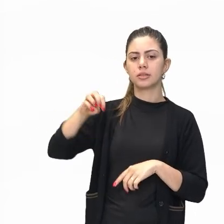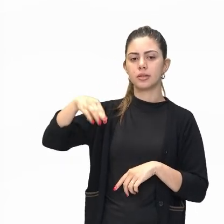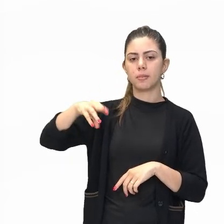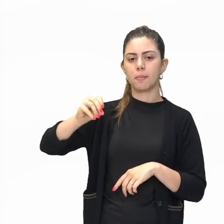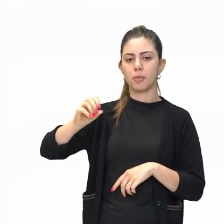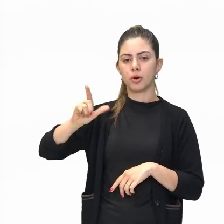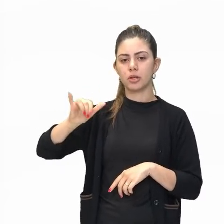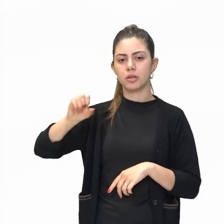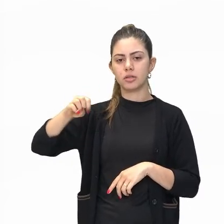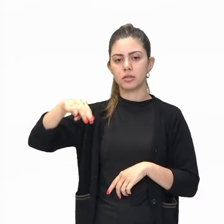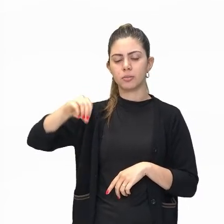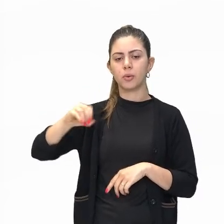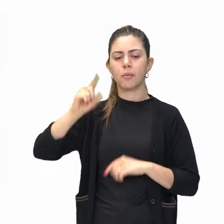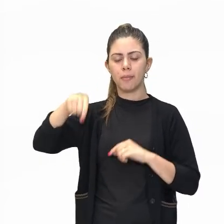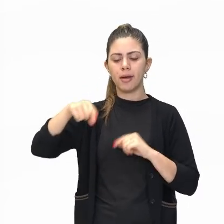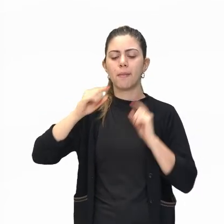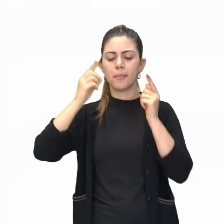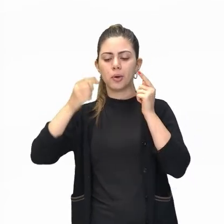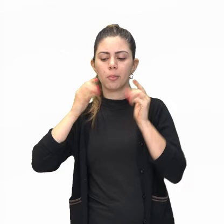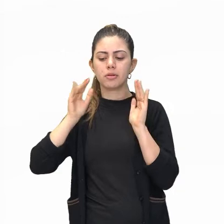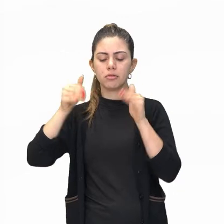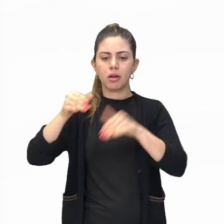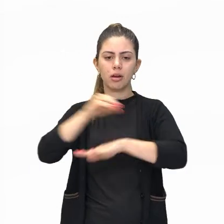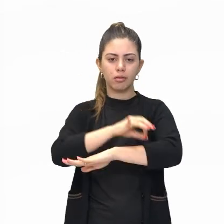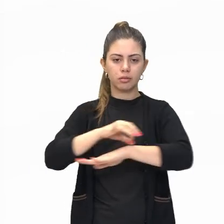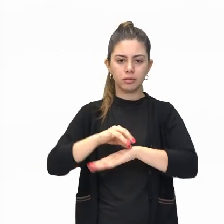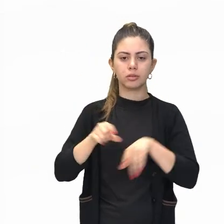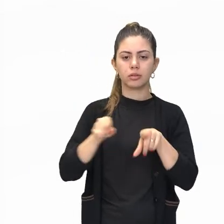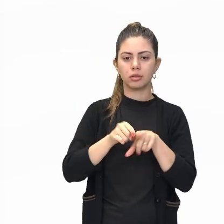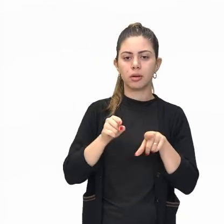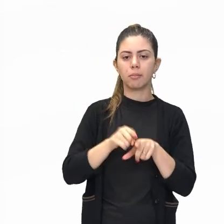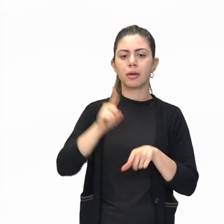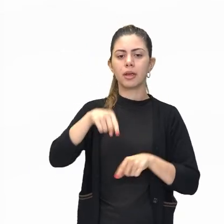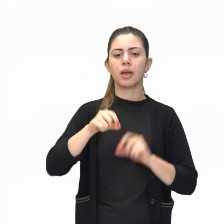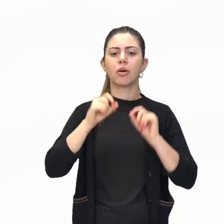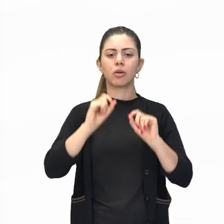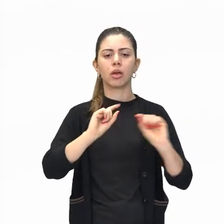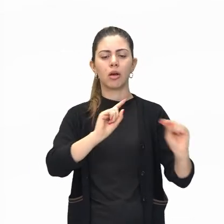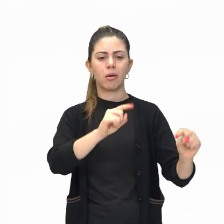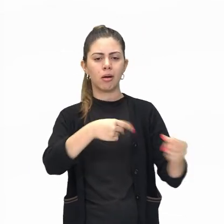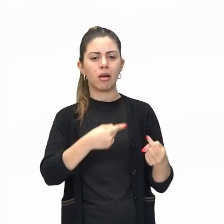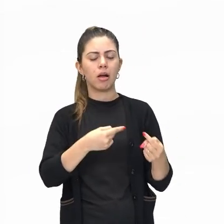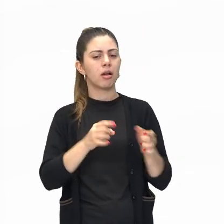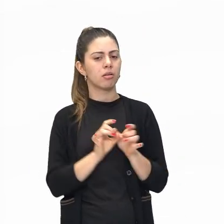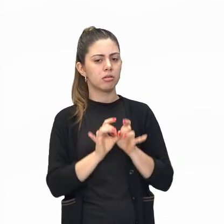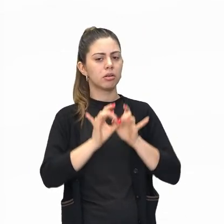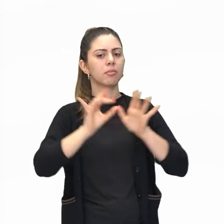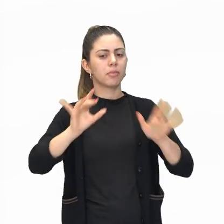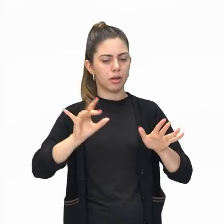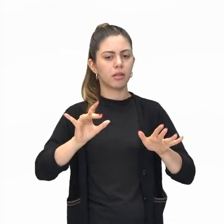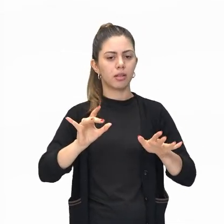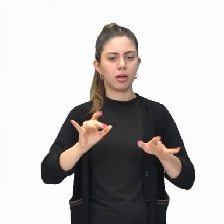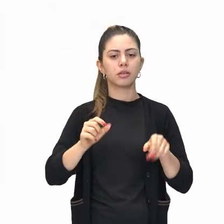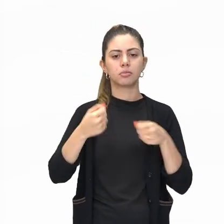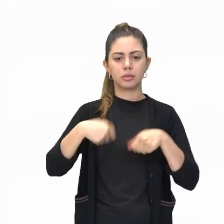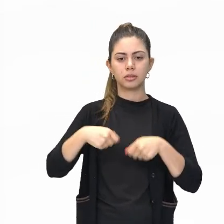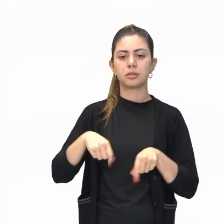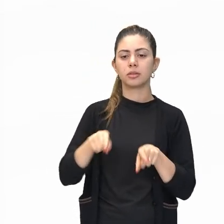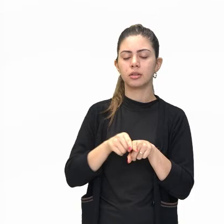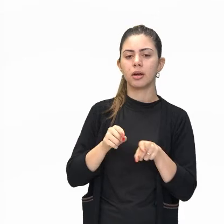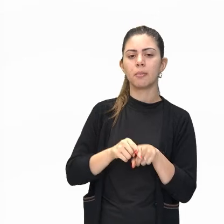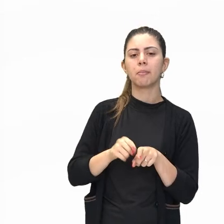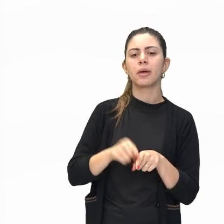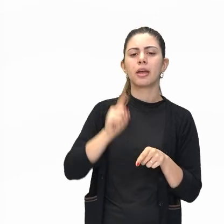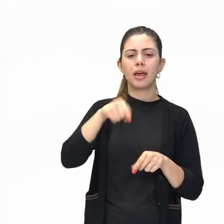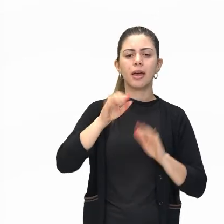estética, oposição à liberdade formal, né? Forte preocupação com a estética e